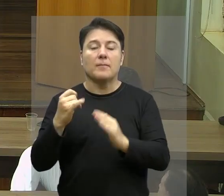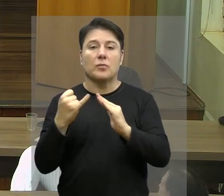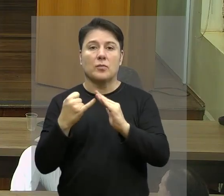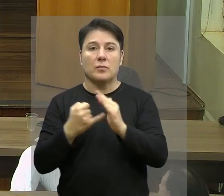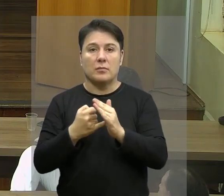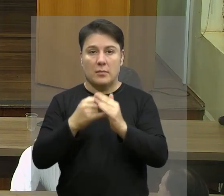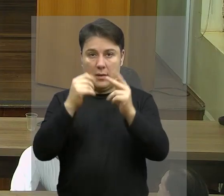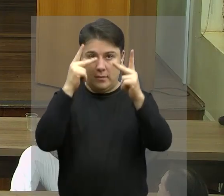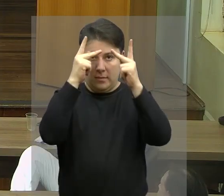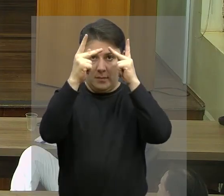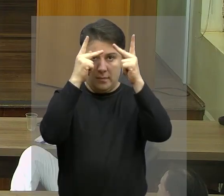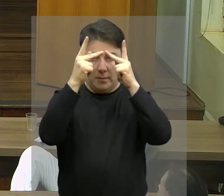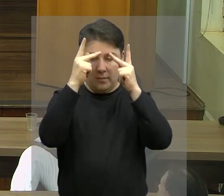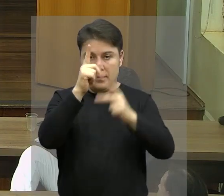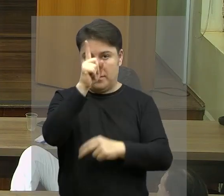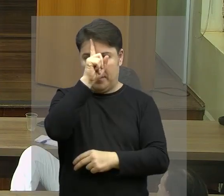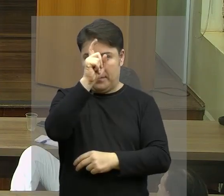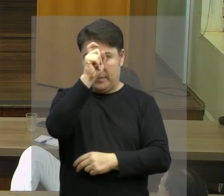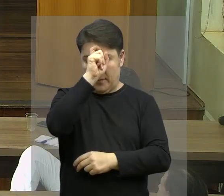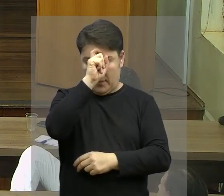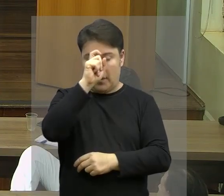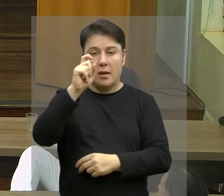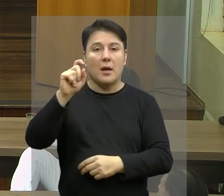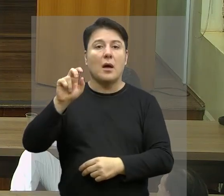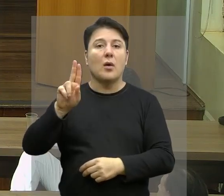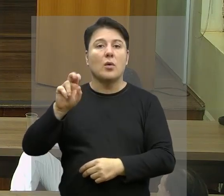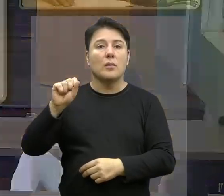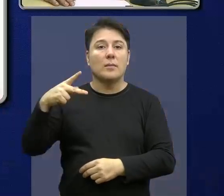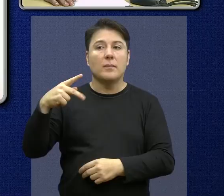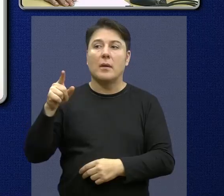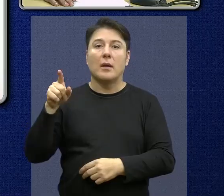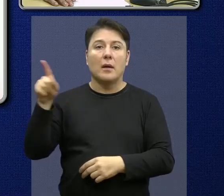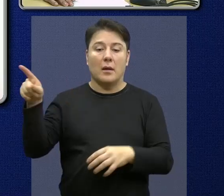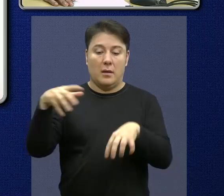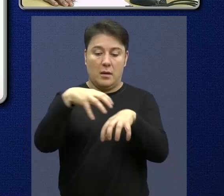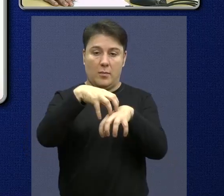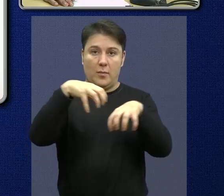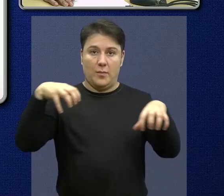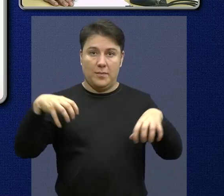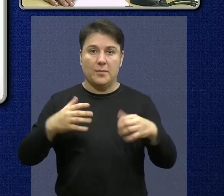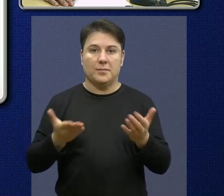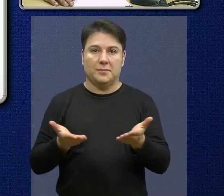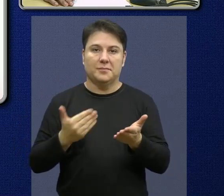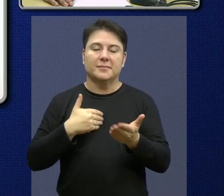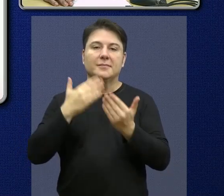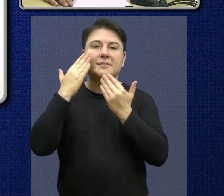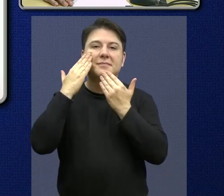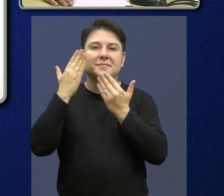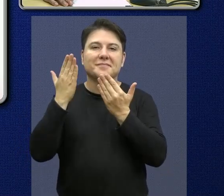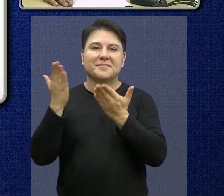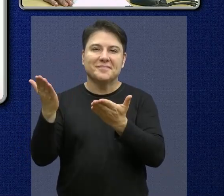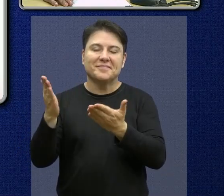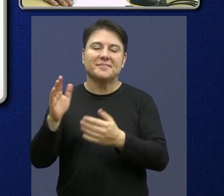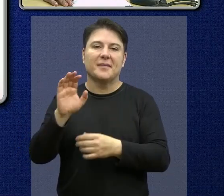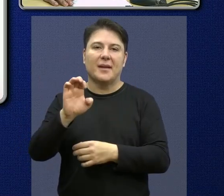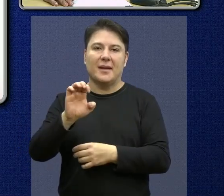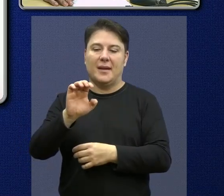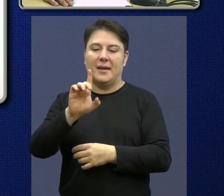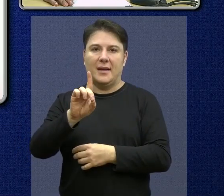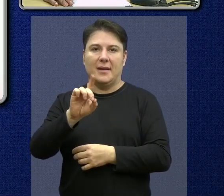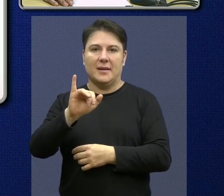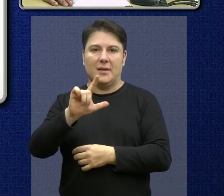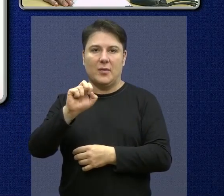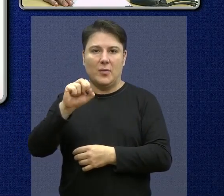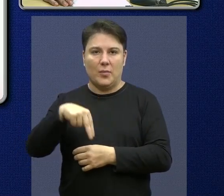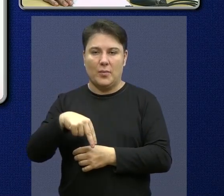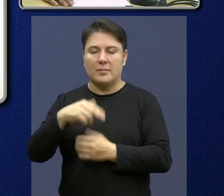do Hospital das Clínicas da USP, e está fazendo a participação remota. Muito obrigado, Edilson, pela tua